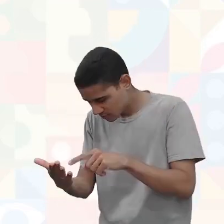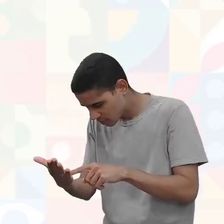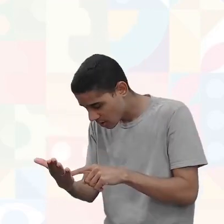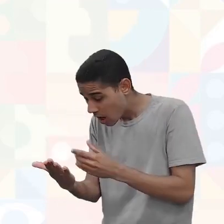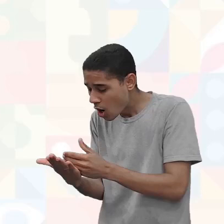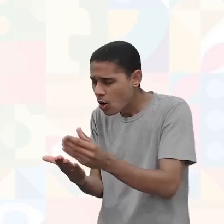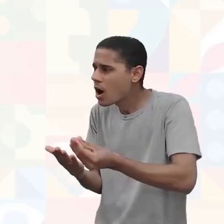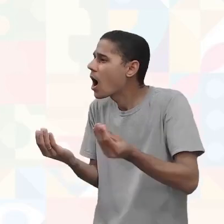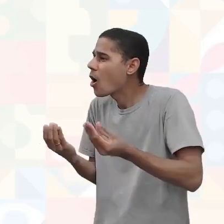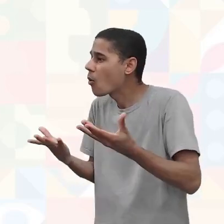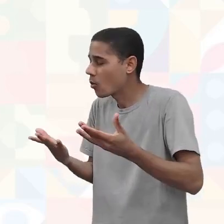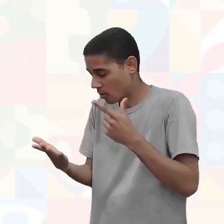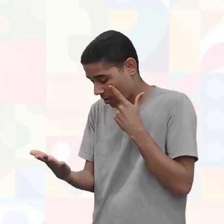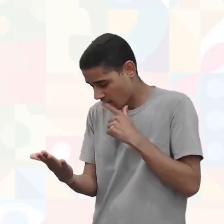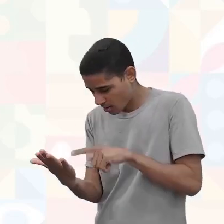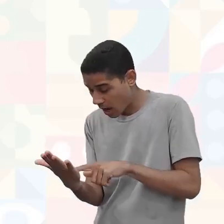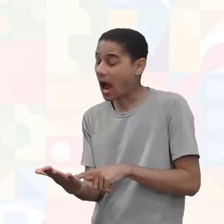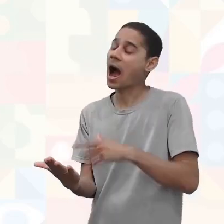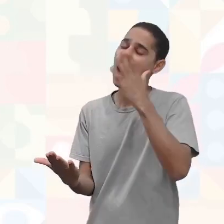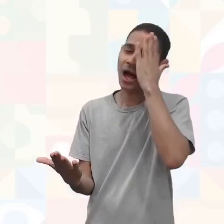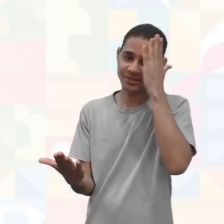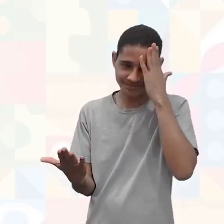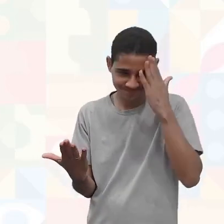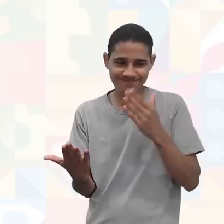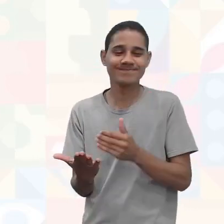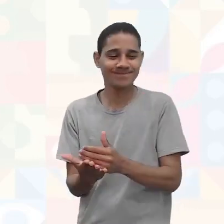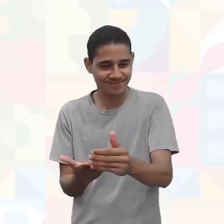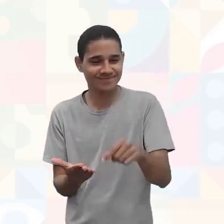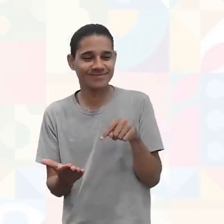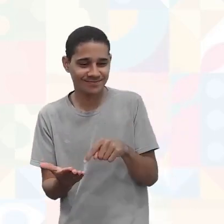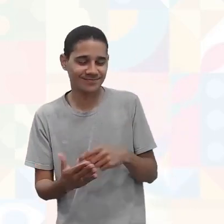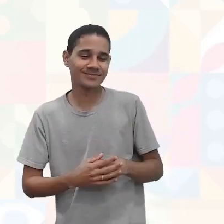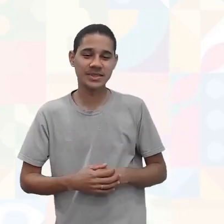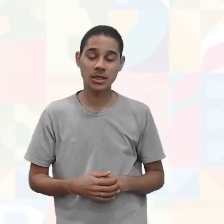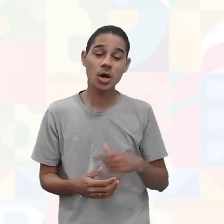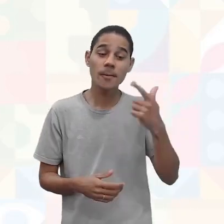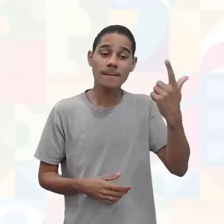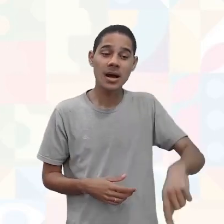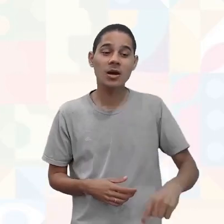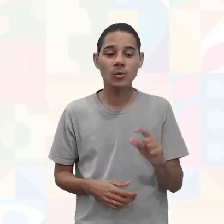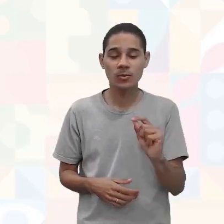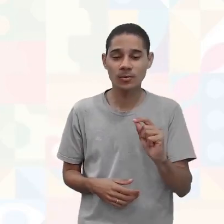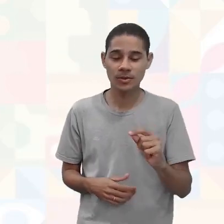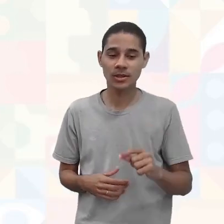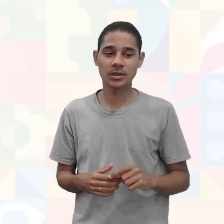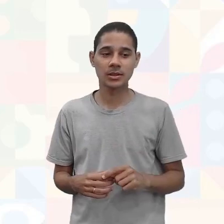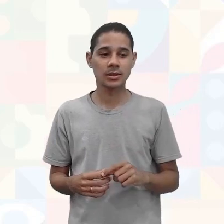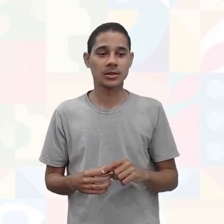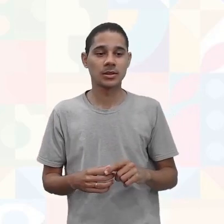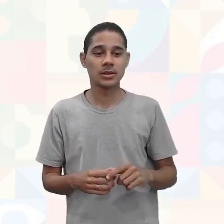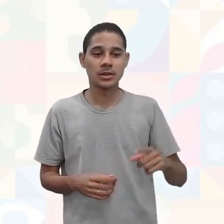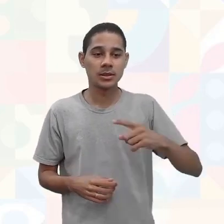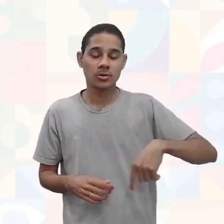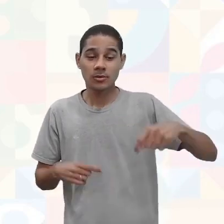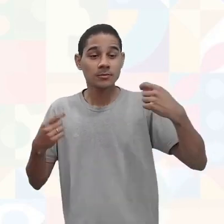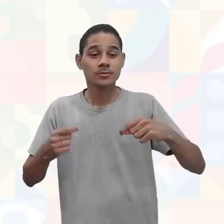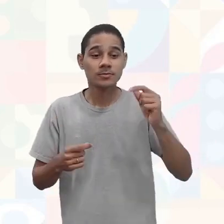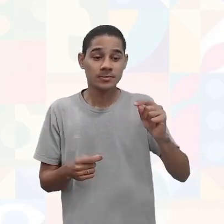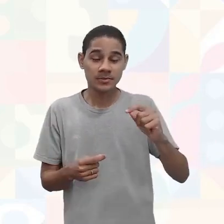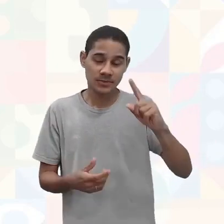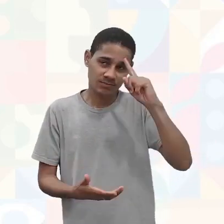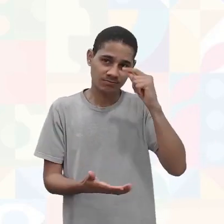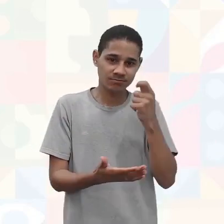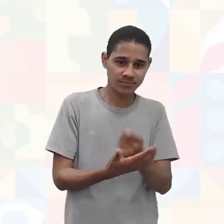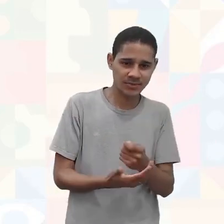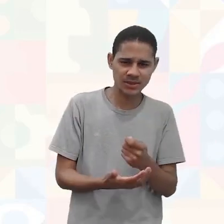por onde? Então, aqui é o ponto inicial, tá? Outra questão é que a gente precisa, né, determinar aí as